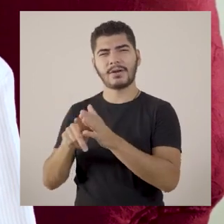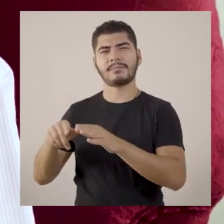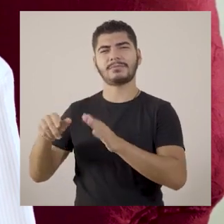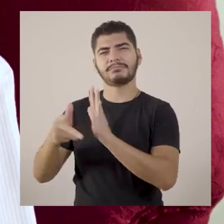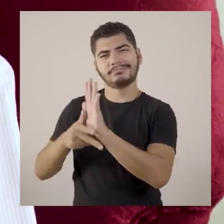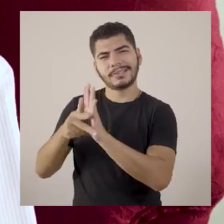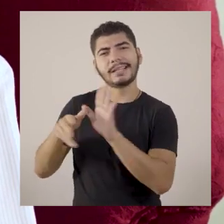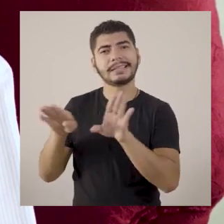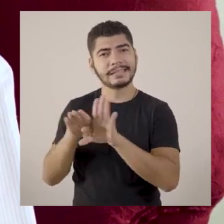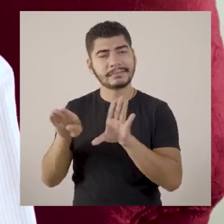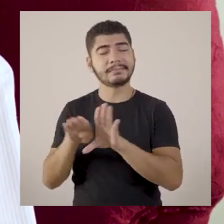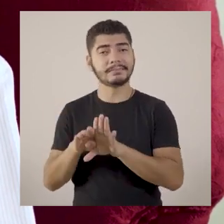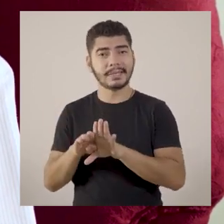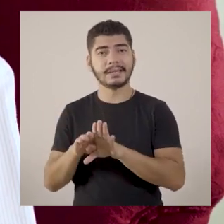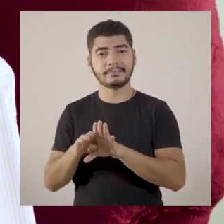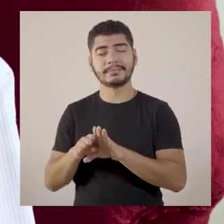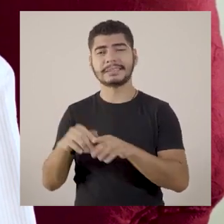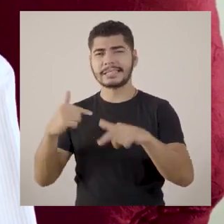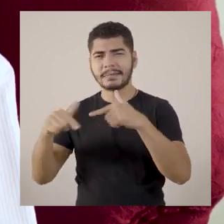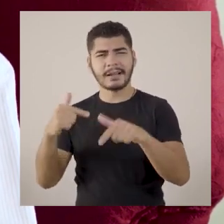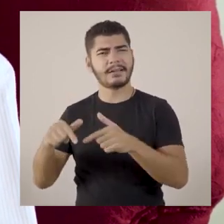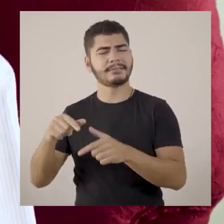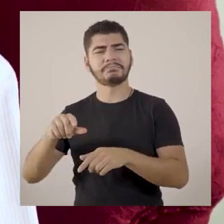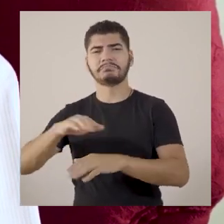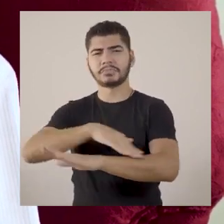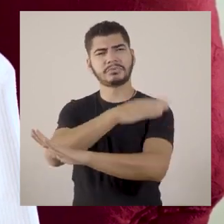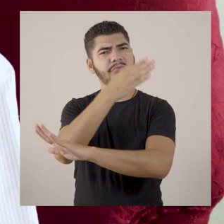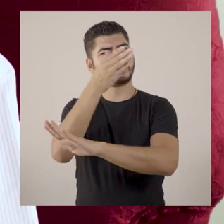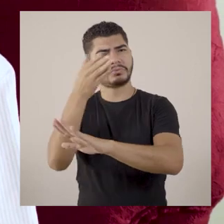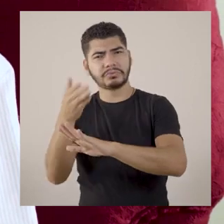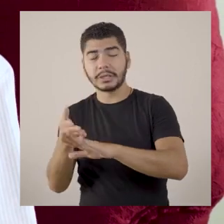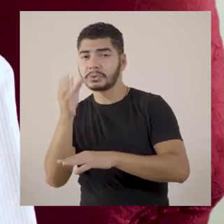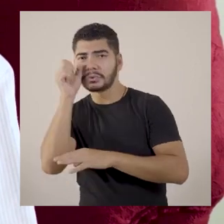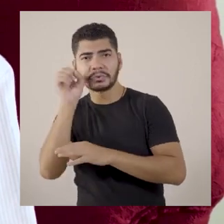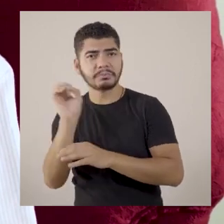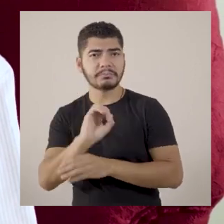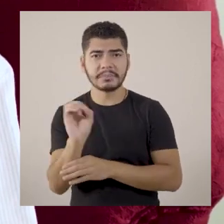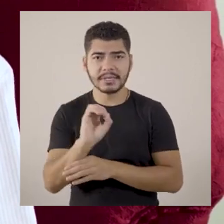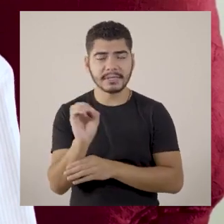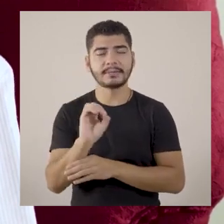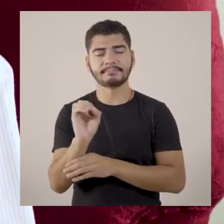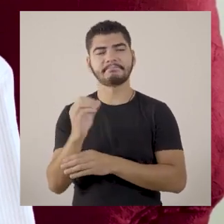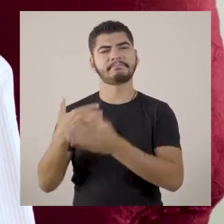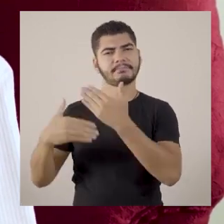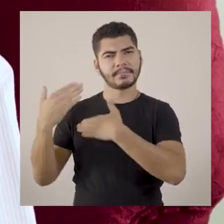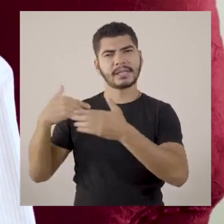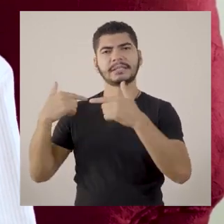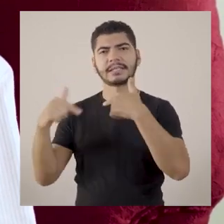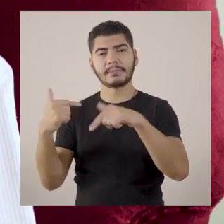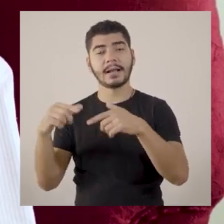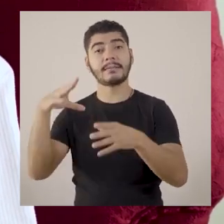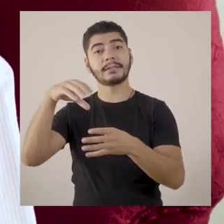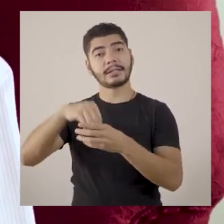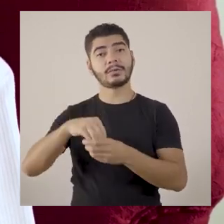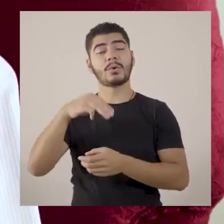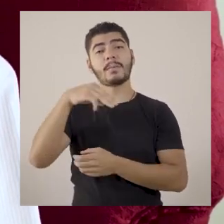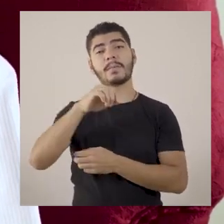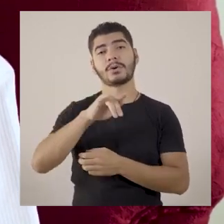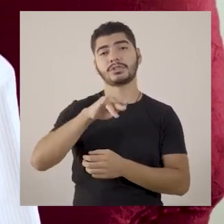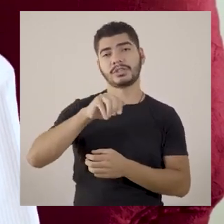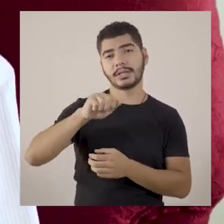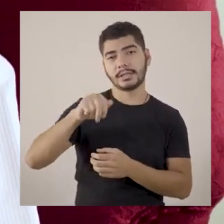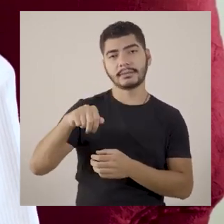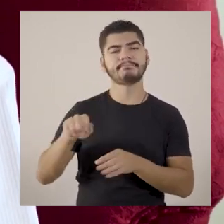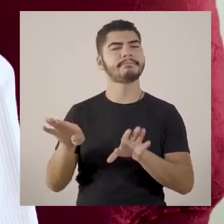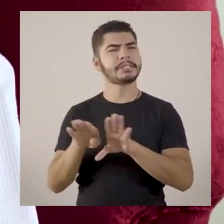noite, ele não dormia. Nessa época ele era ferroviário também, trabalhou na Mujana também